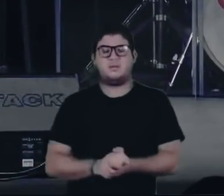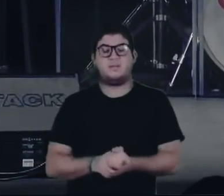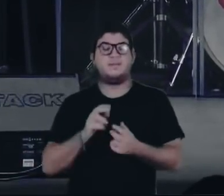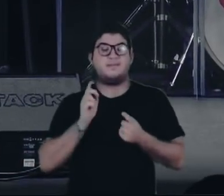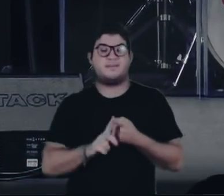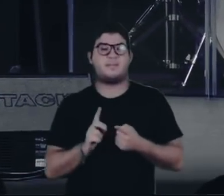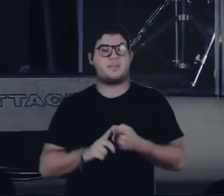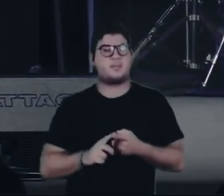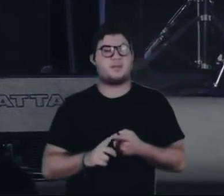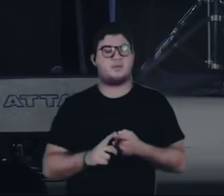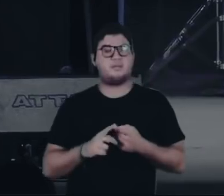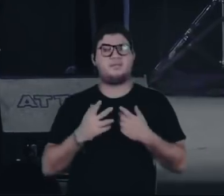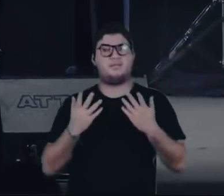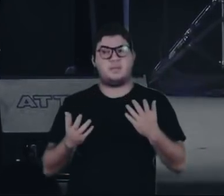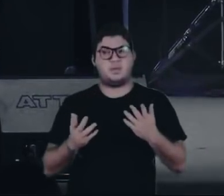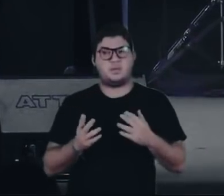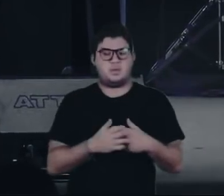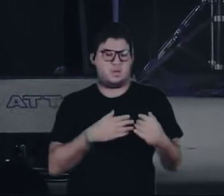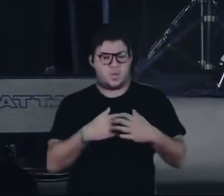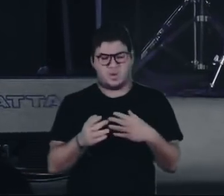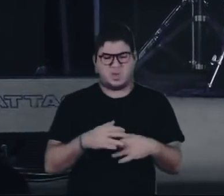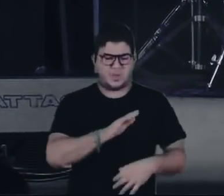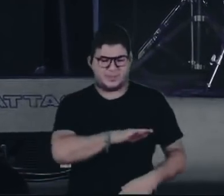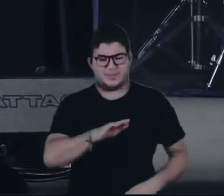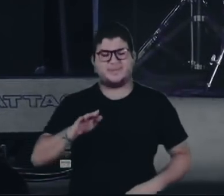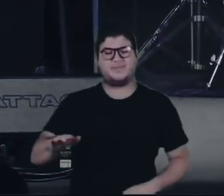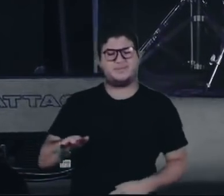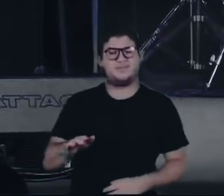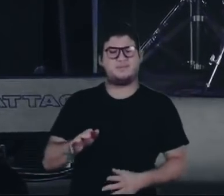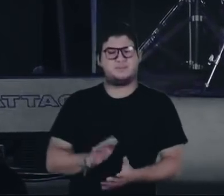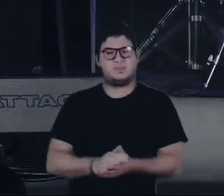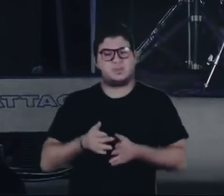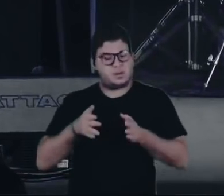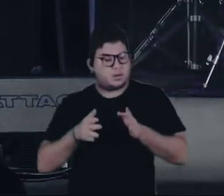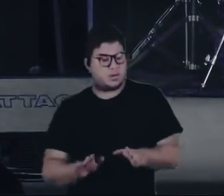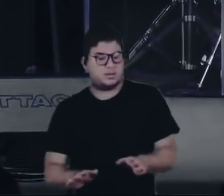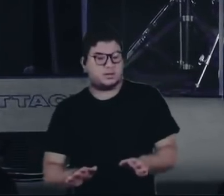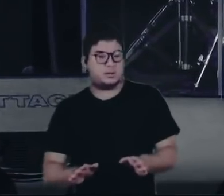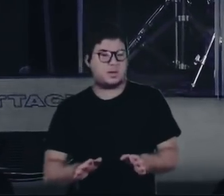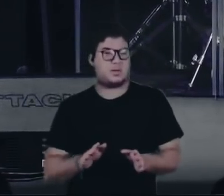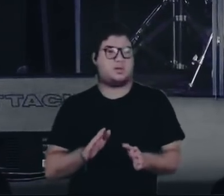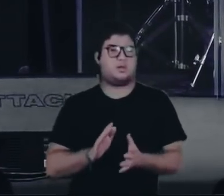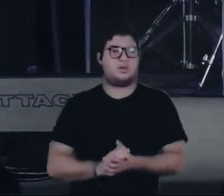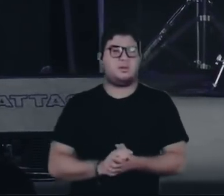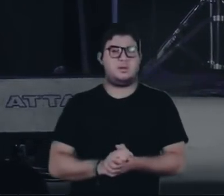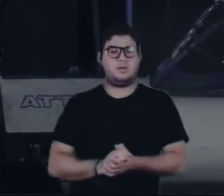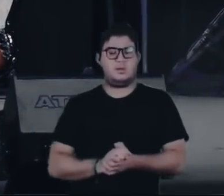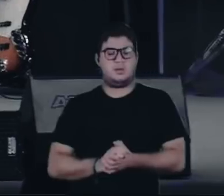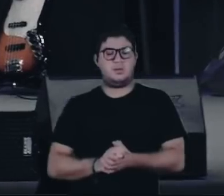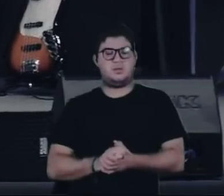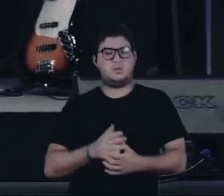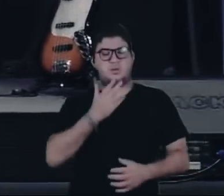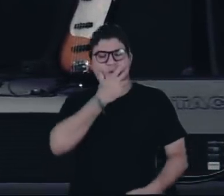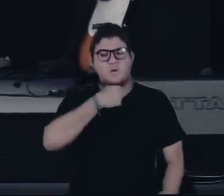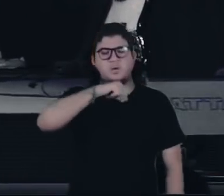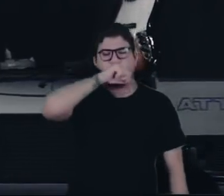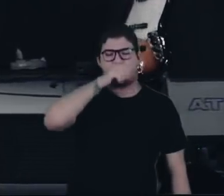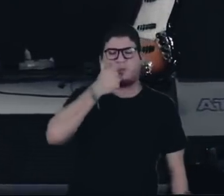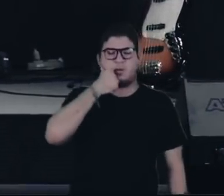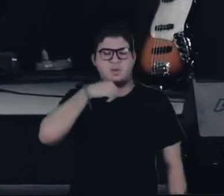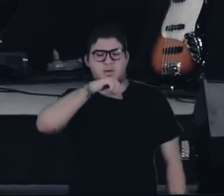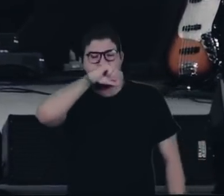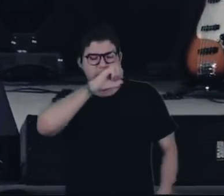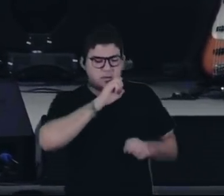Porque, venhamos e convenhamos, qualquer criança, quando ela nasce, por mais que os pais